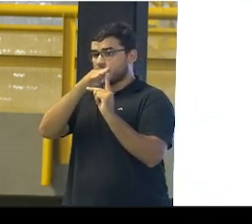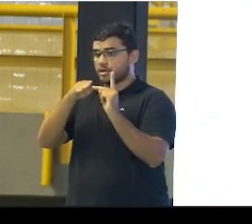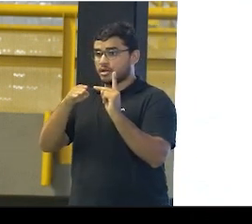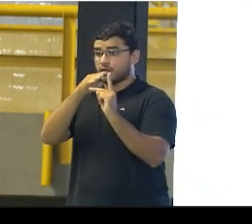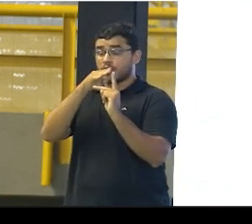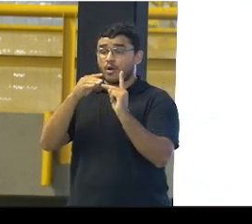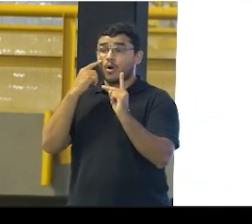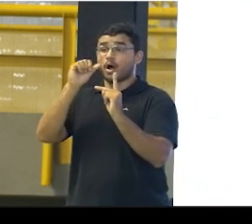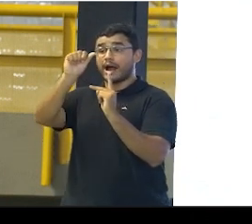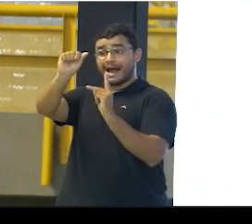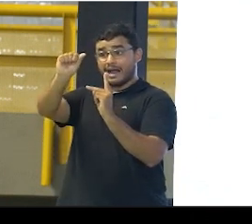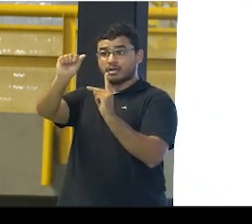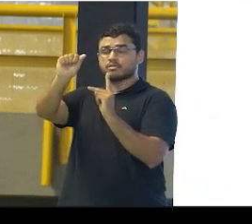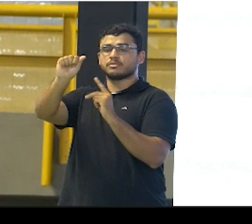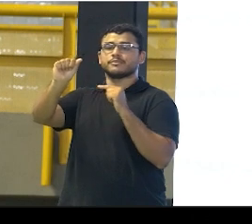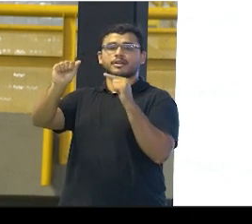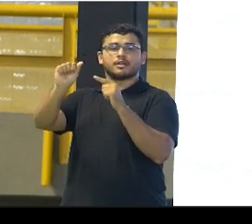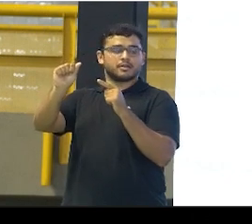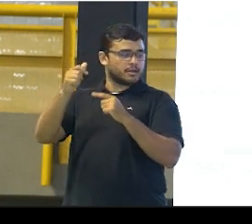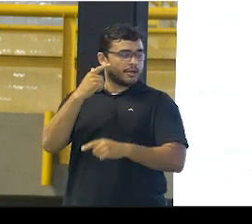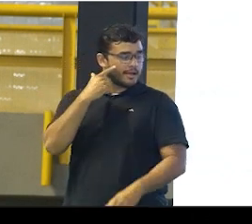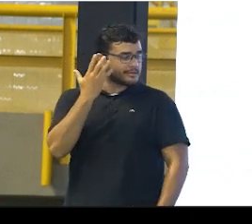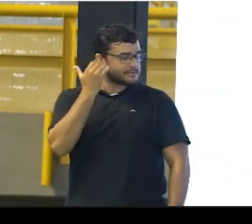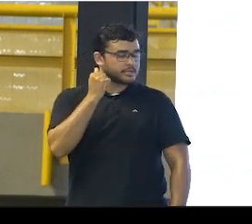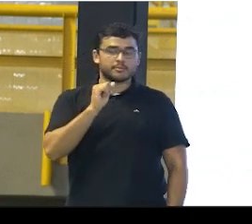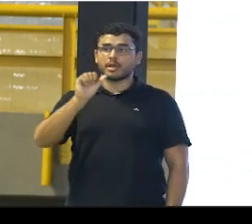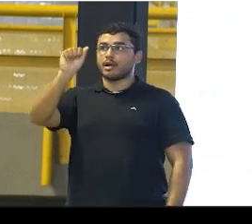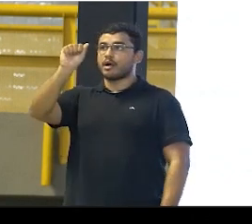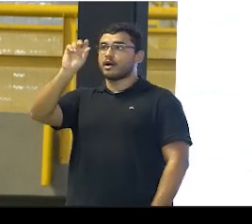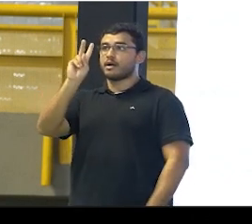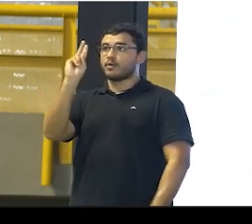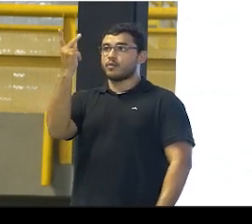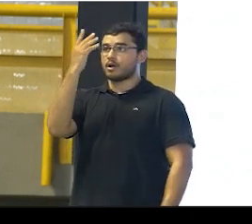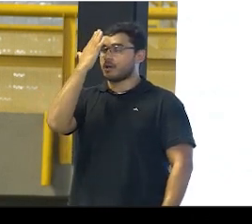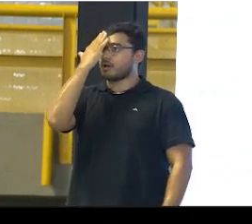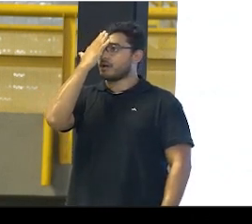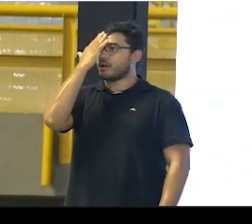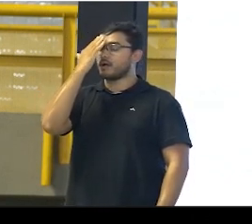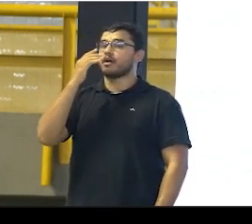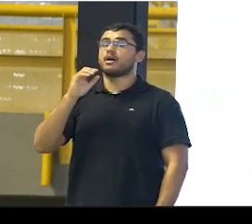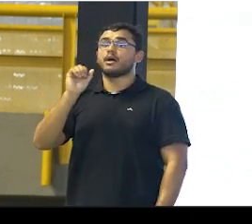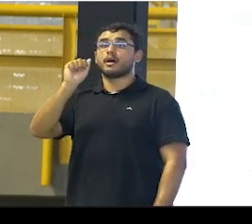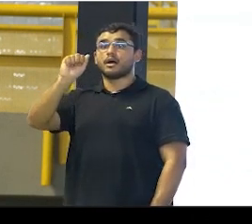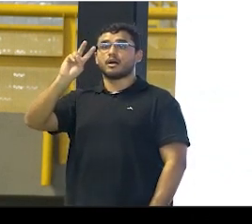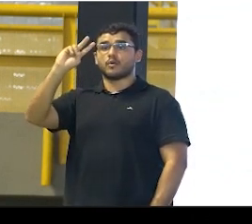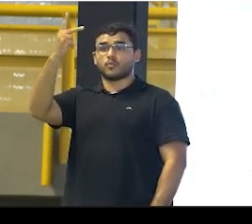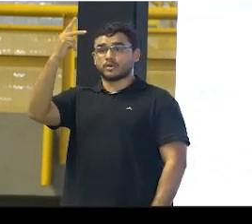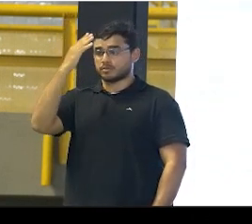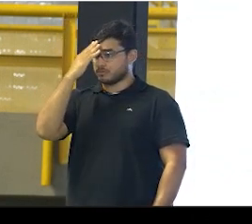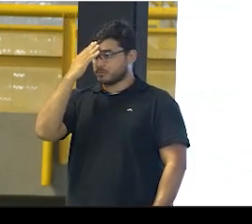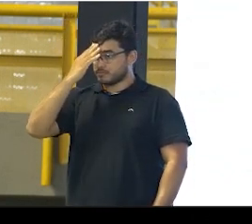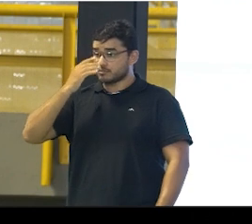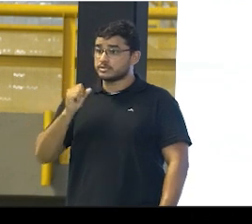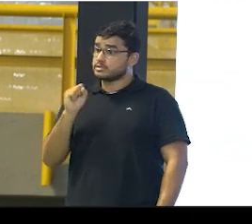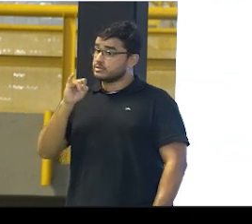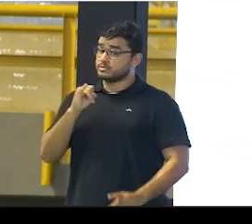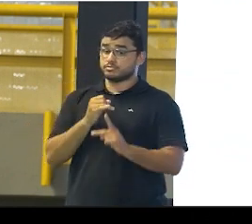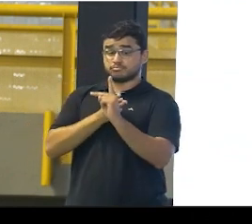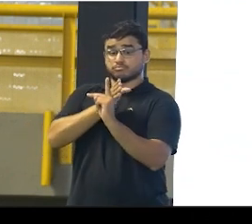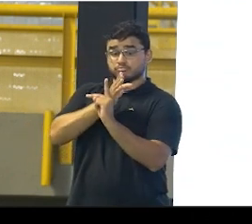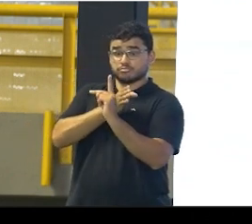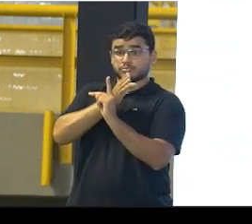todo triângulo, oposto ao maior lado, está sempre o maior ângulo. E oposto ao